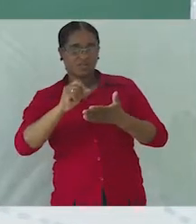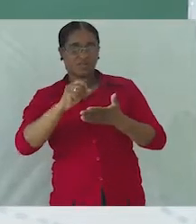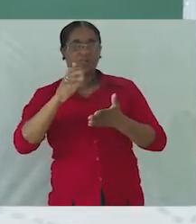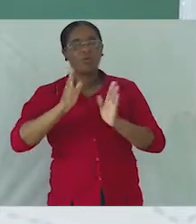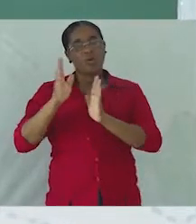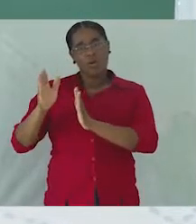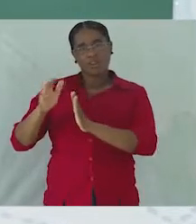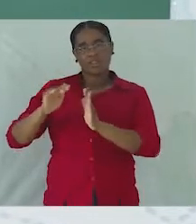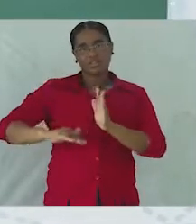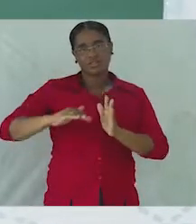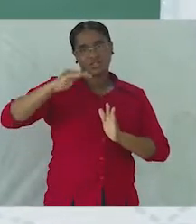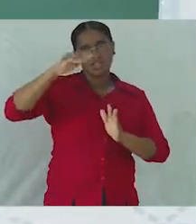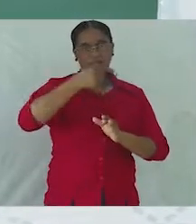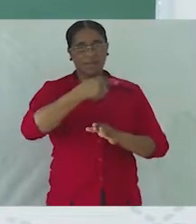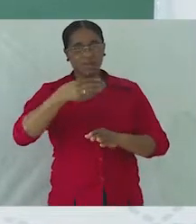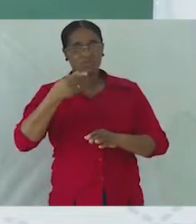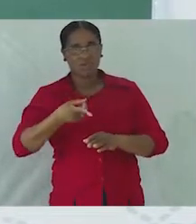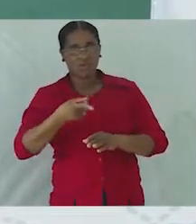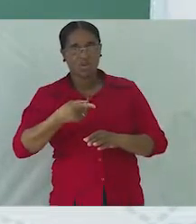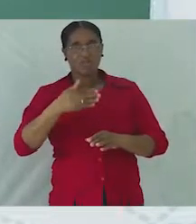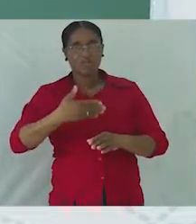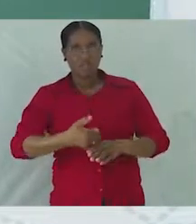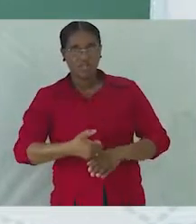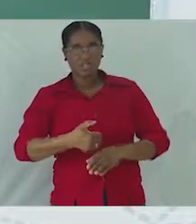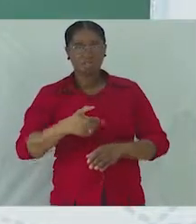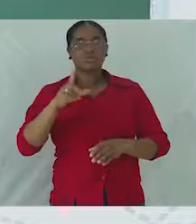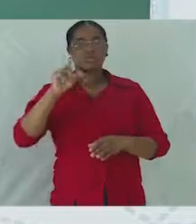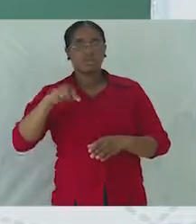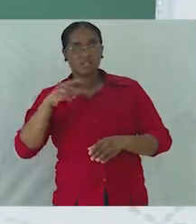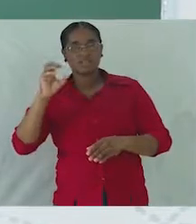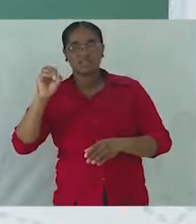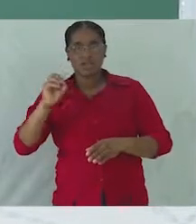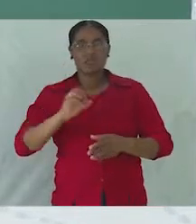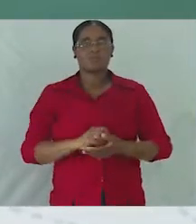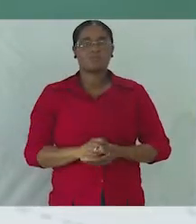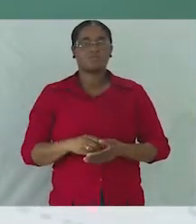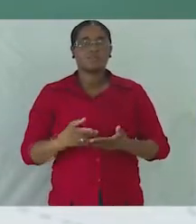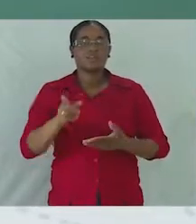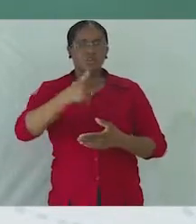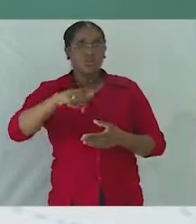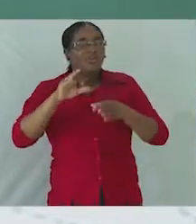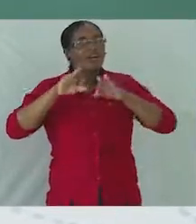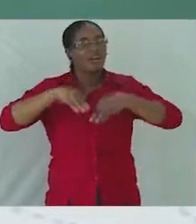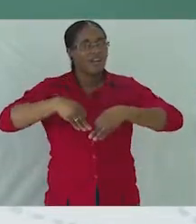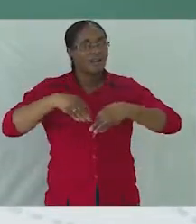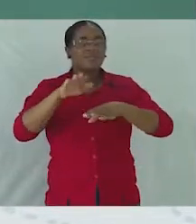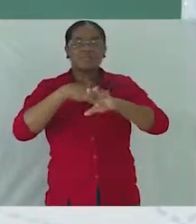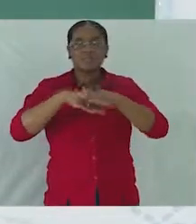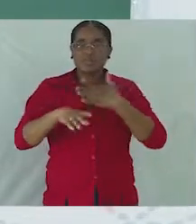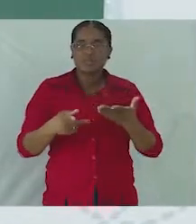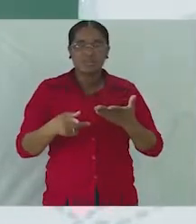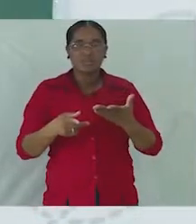crescente em menos 9 quintos e 0. Então, nós acabamos de